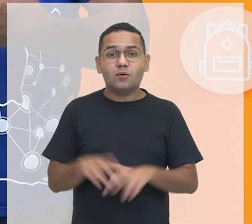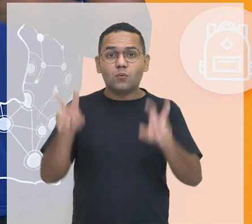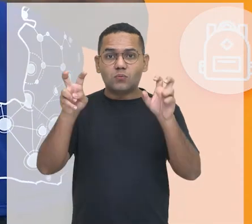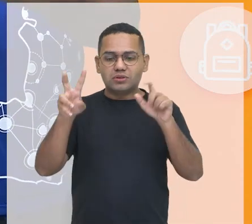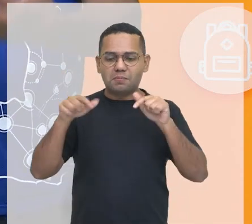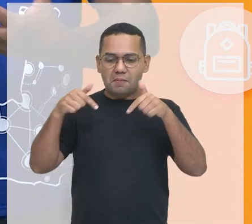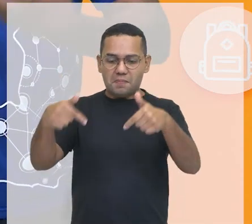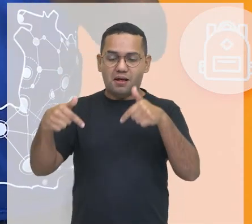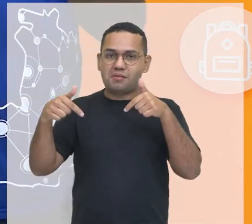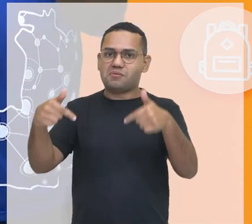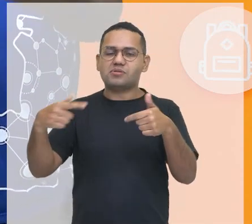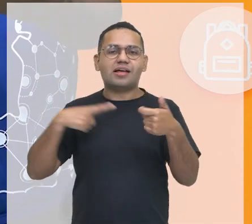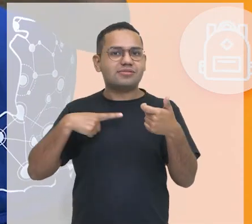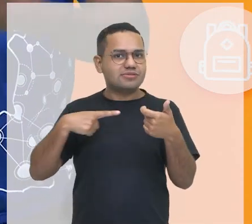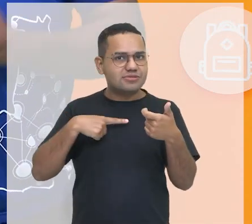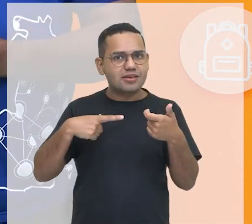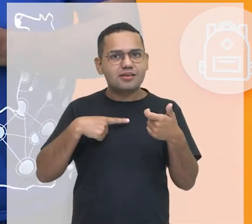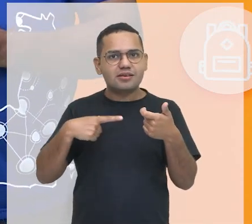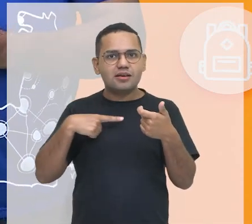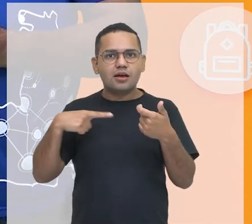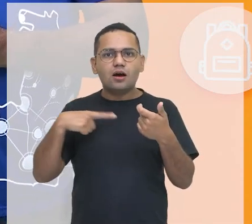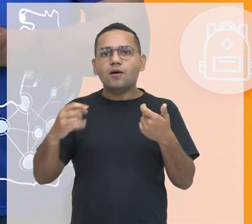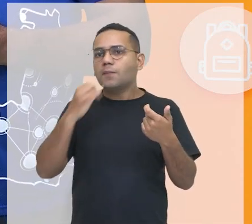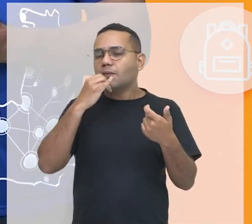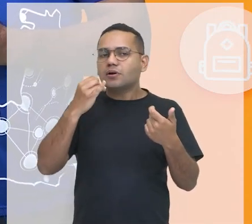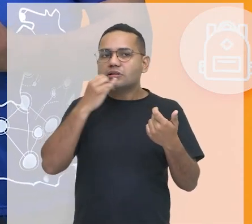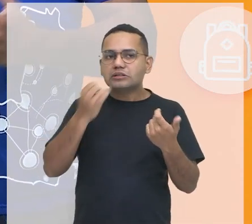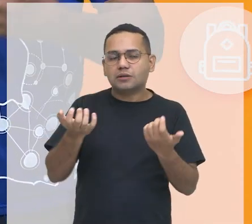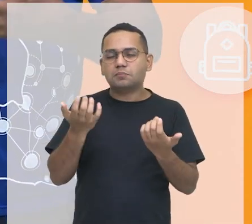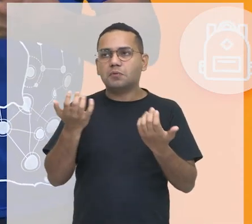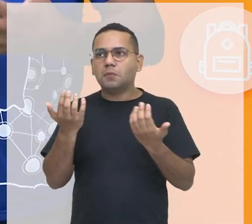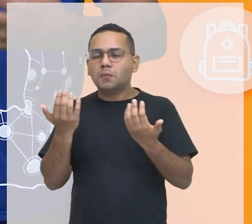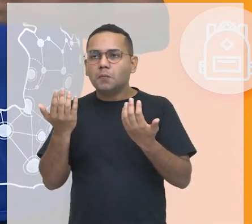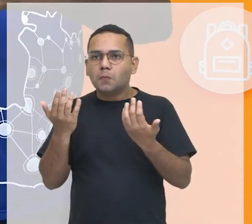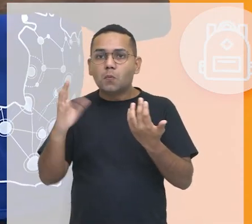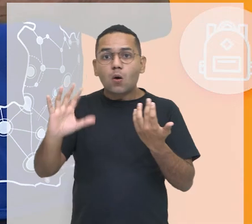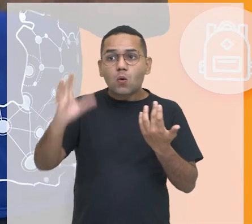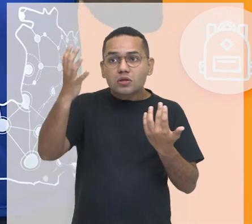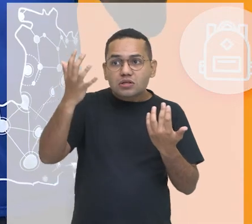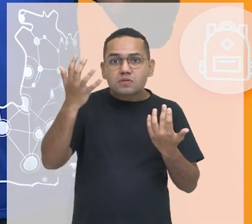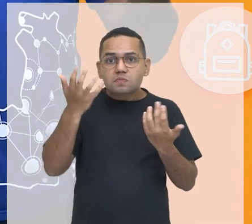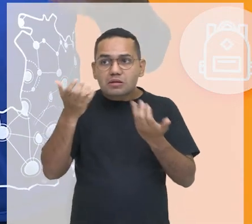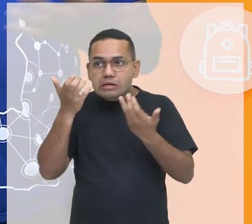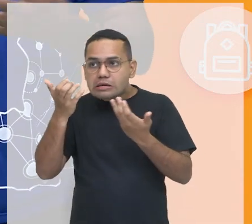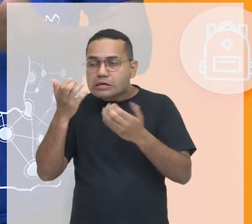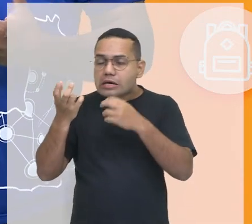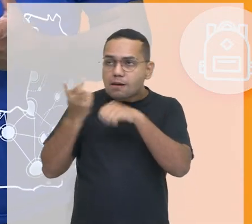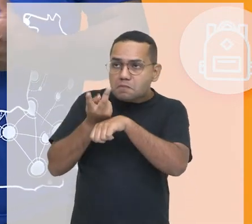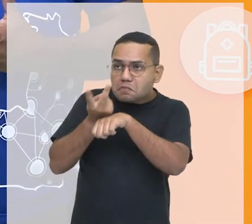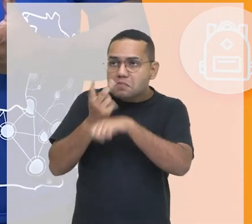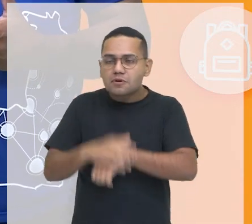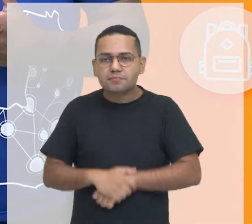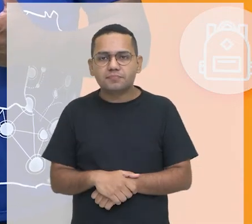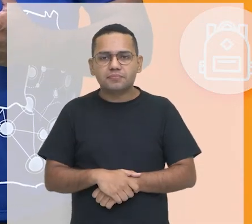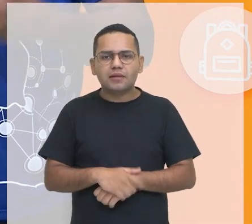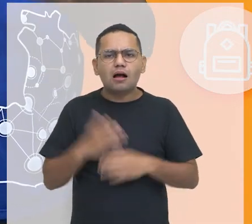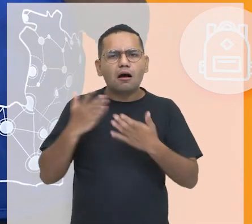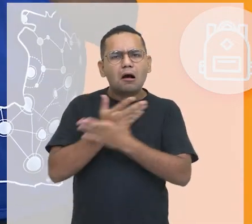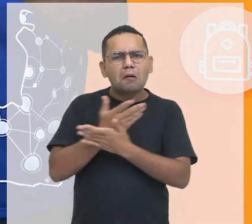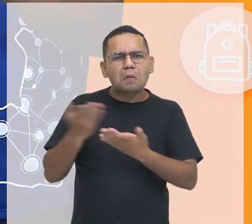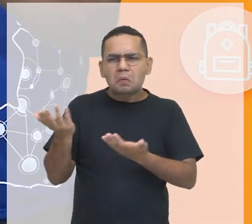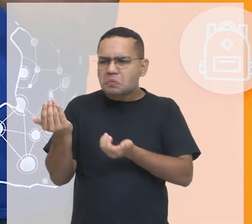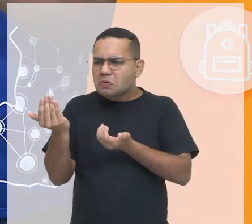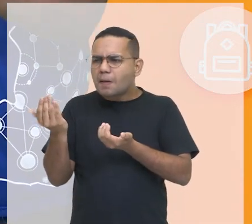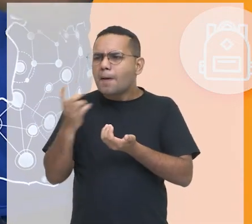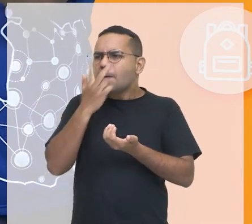lutar, um ideal para ele buscar. Né? Muitos jovens estão perdendo o sentido da vida. Então nós temos que